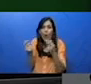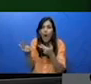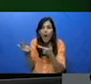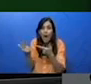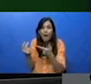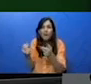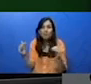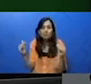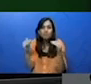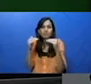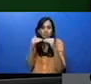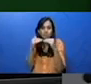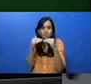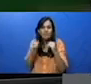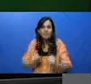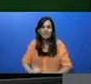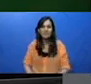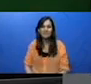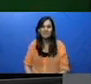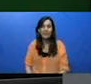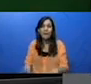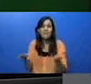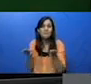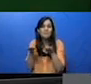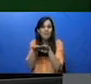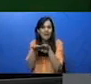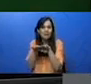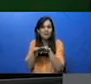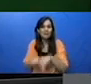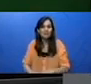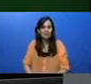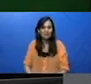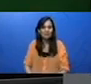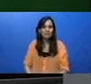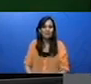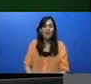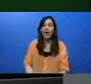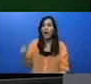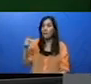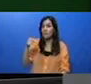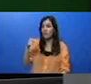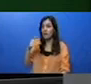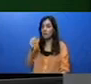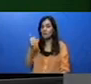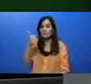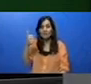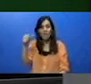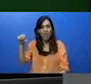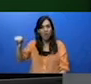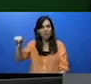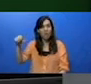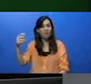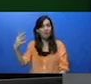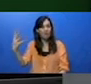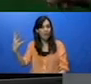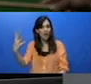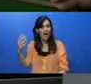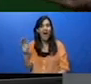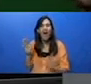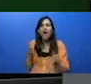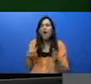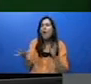pontos, certo? Então, olha, a página 194, agora nós vamos completar,